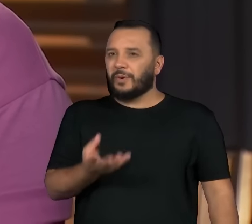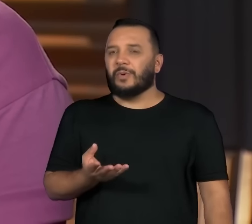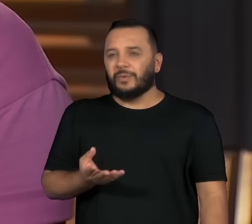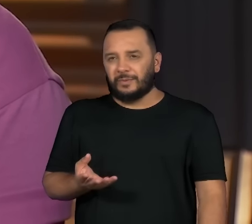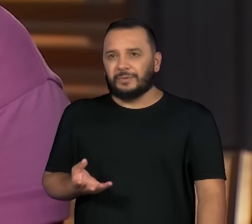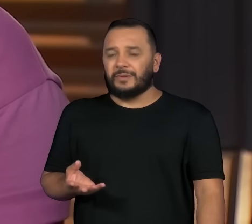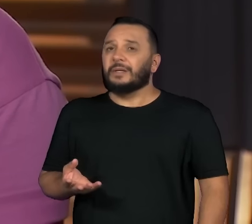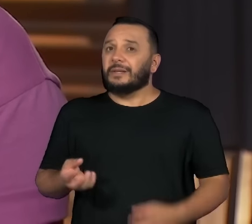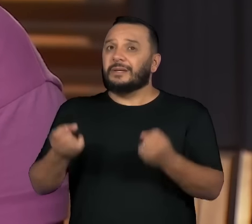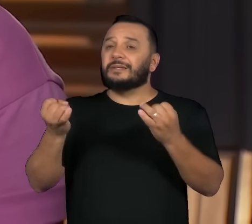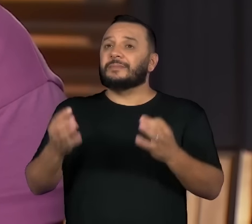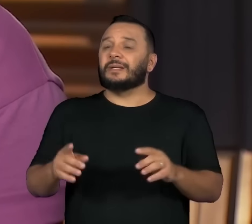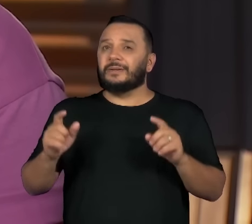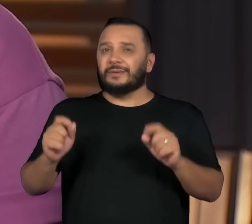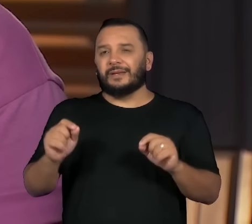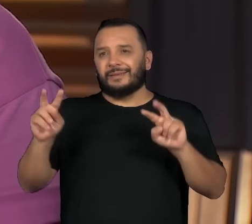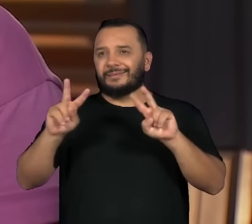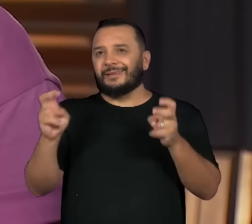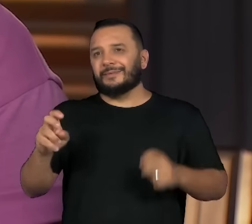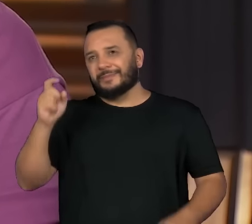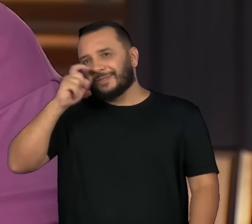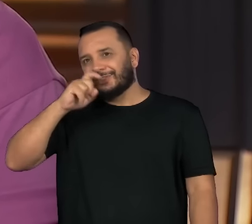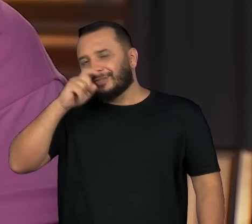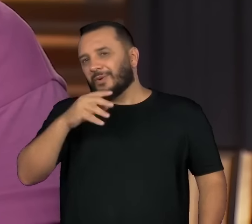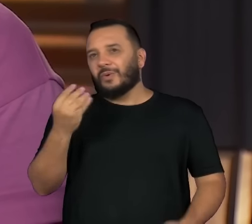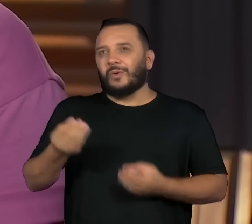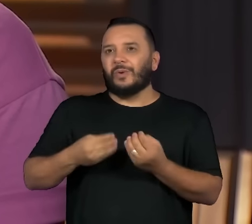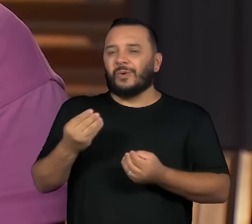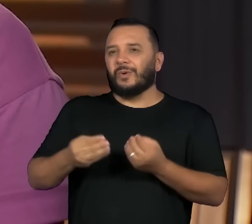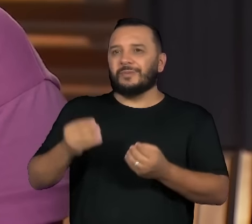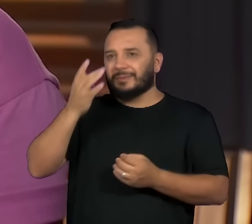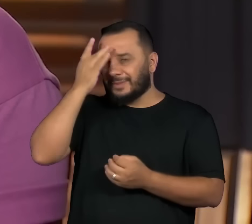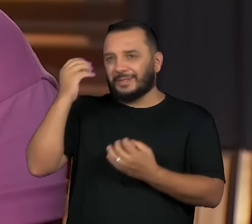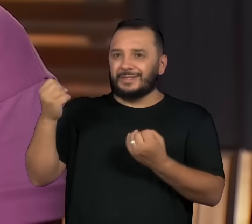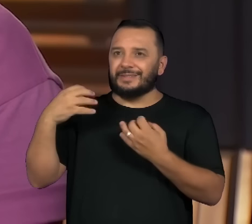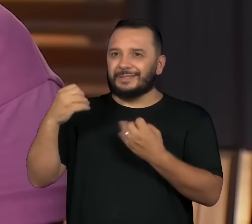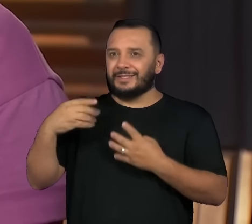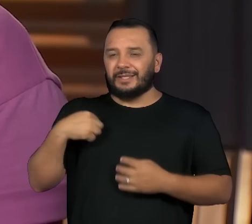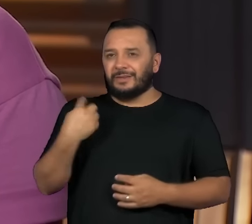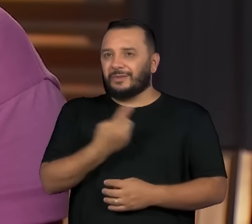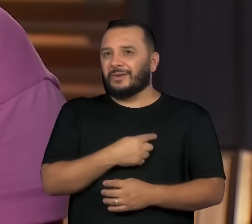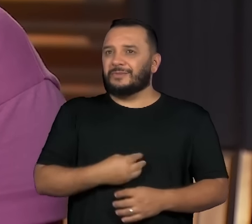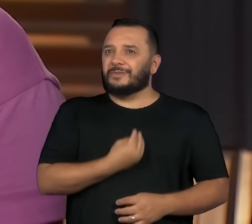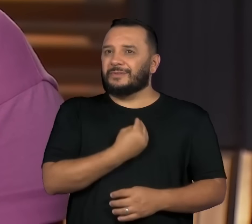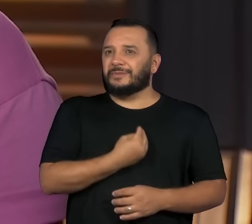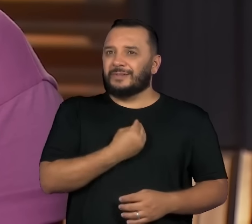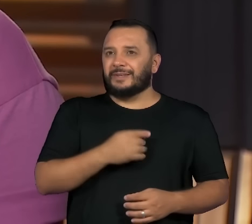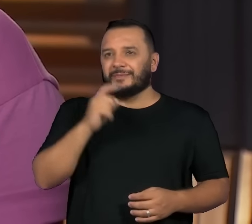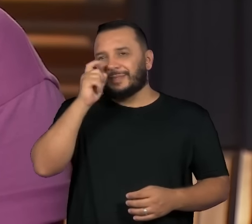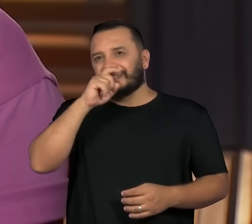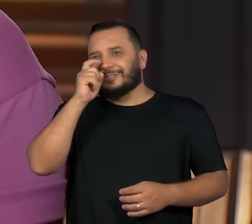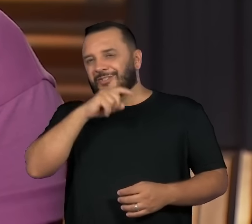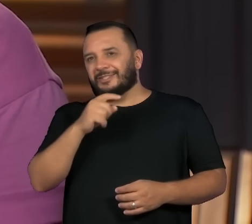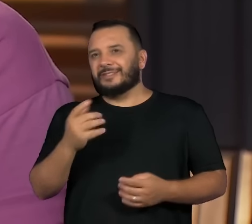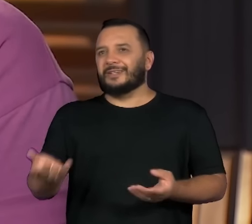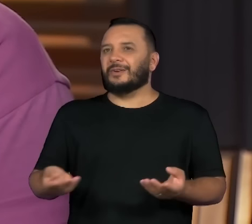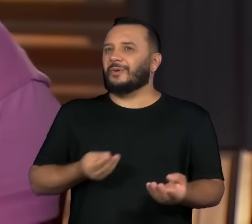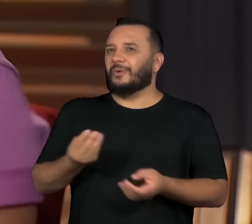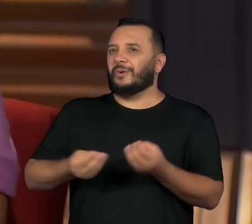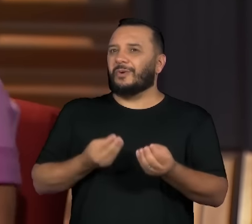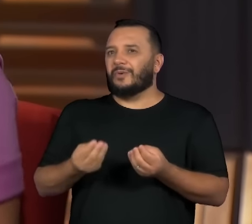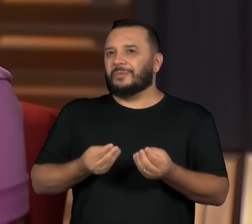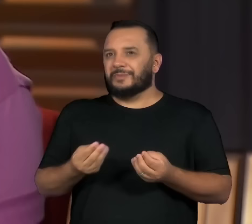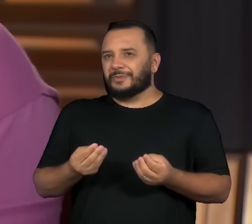um capítulo que é sobre mentiras. Sobre como a gente é ensinado a viver de mentira. Sim. E como fazer para